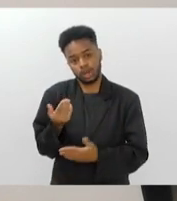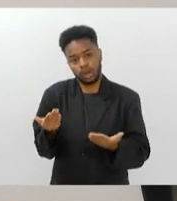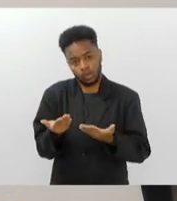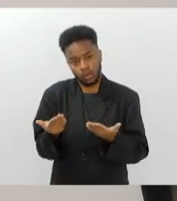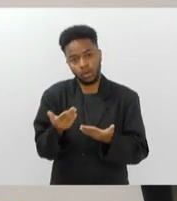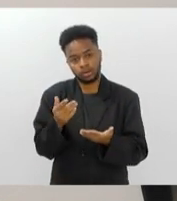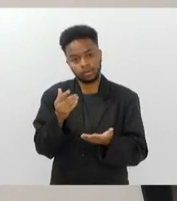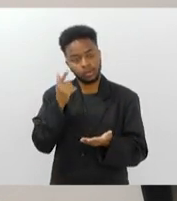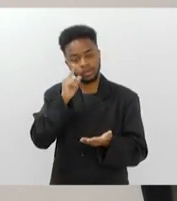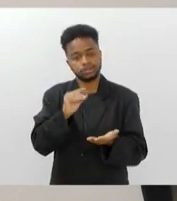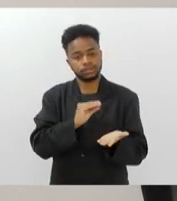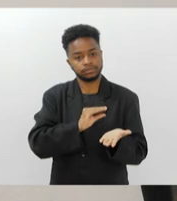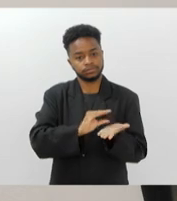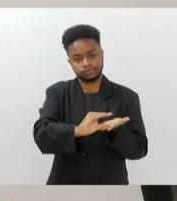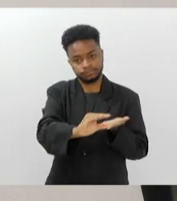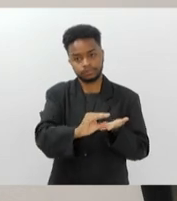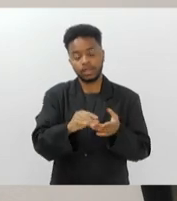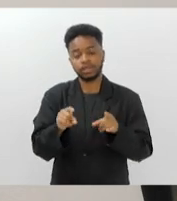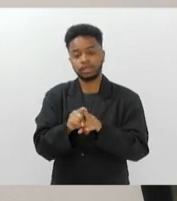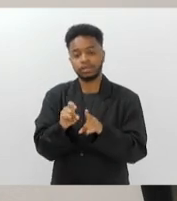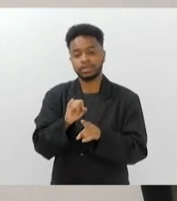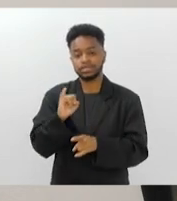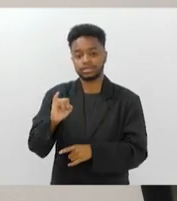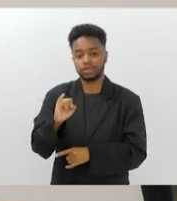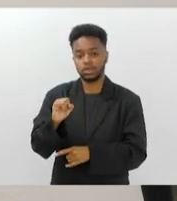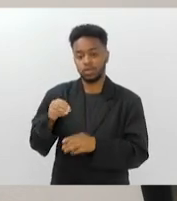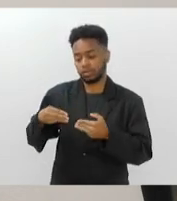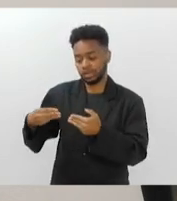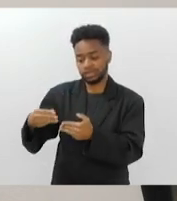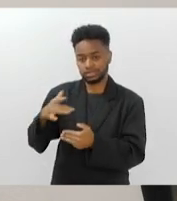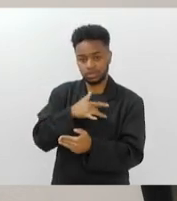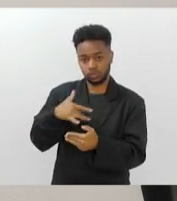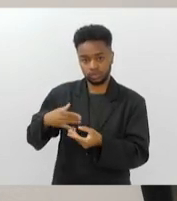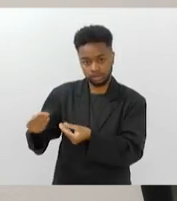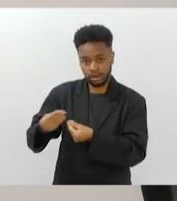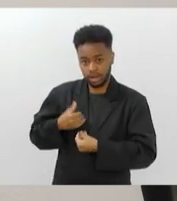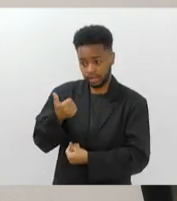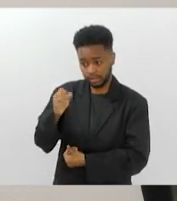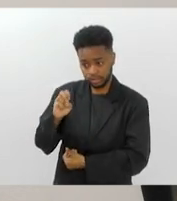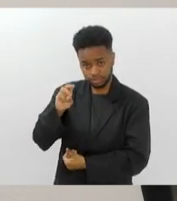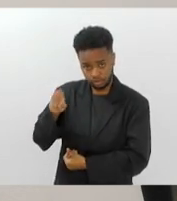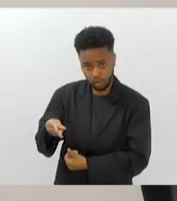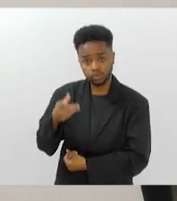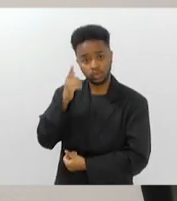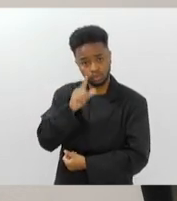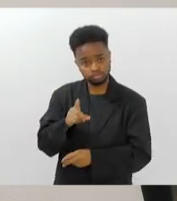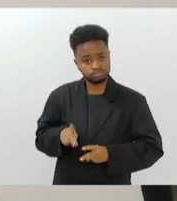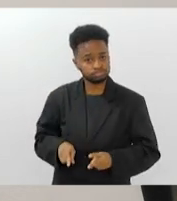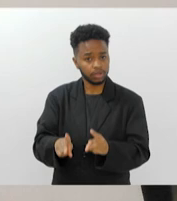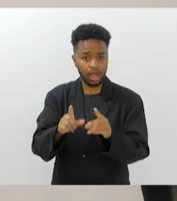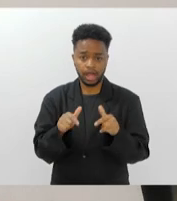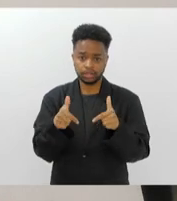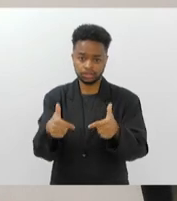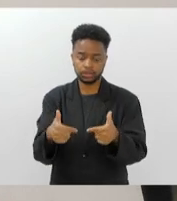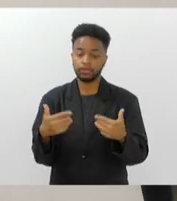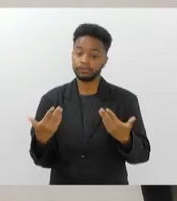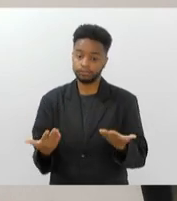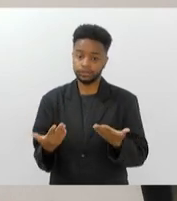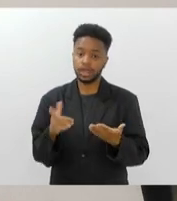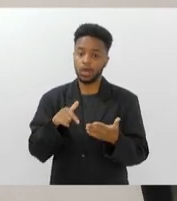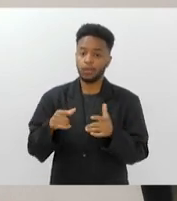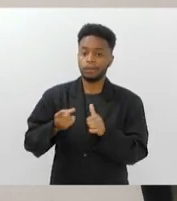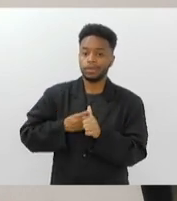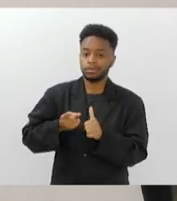inclusive com a entrada dos 15 milhões do Ministério da Saúde isso não será nenhum problema para dar continuidade a essas ações Então isso é o é o